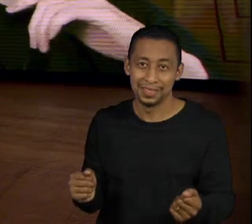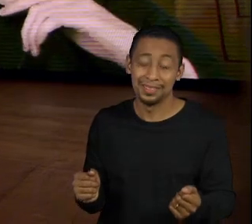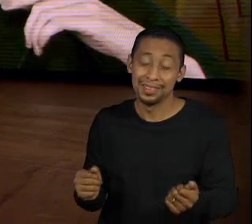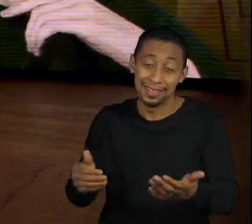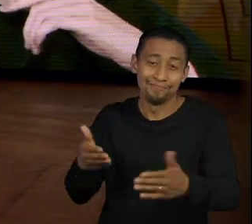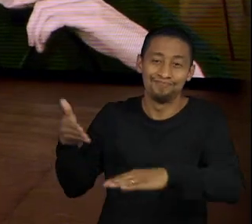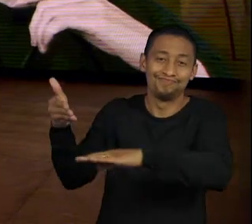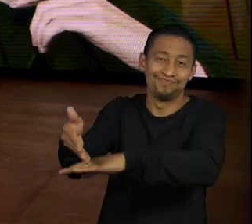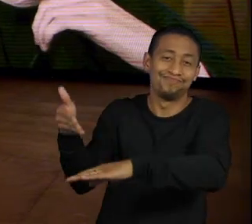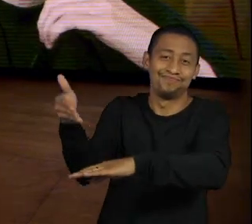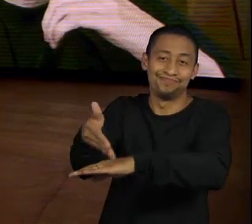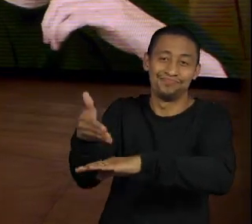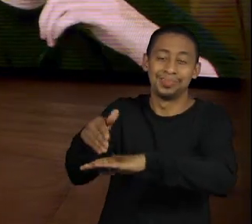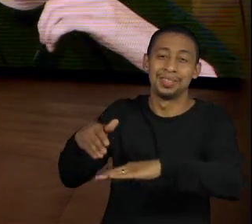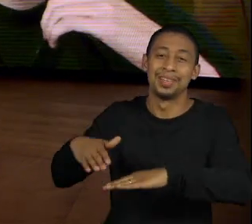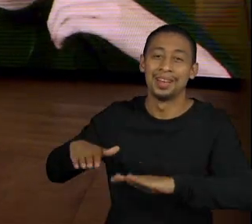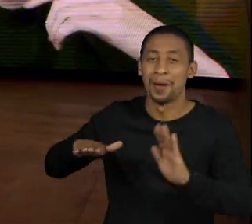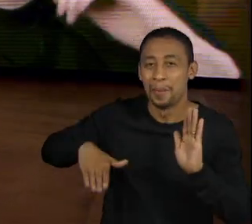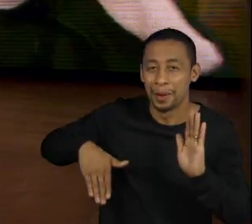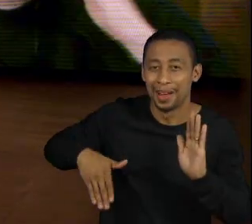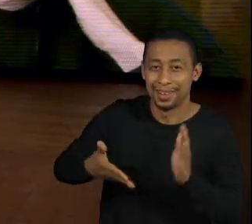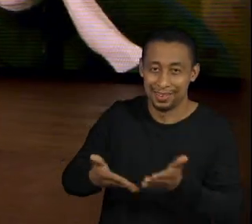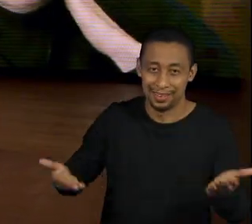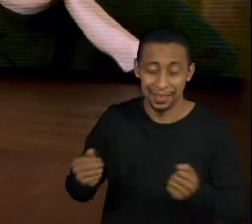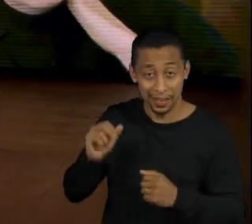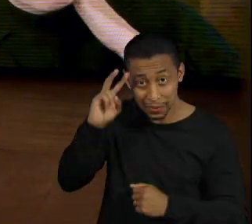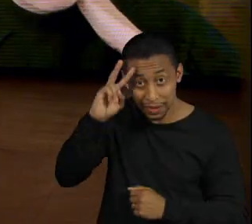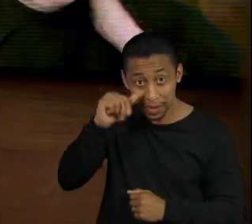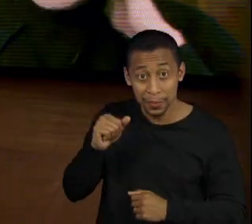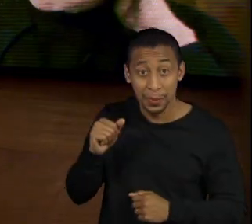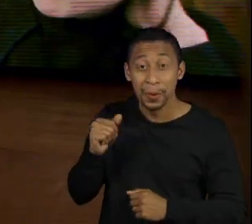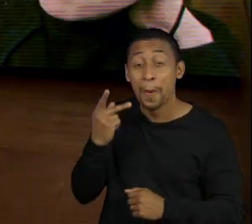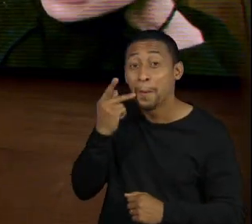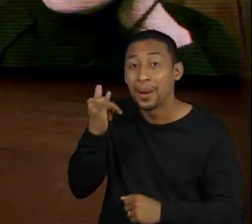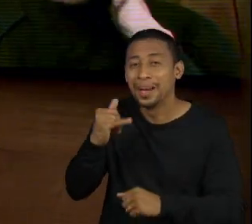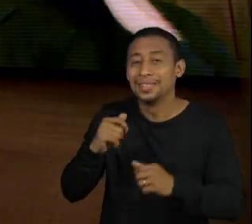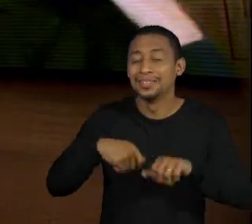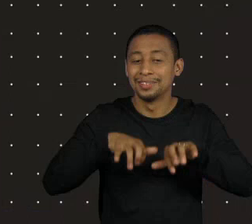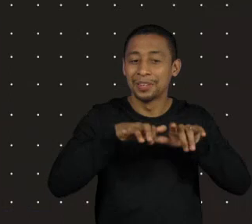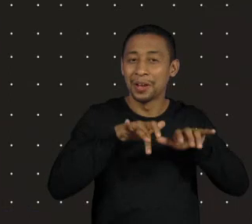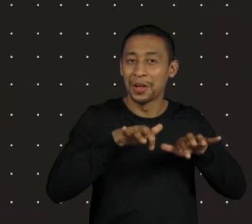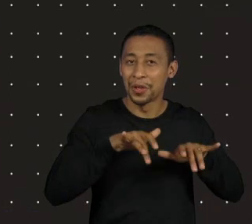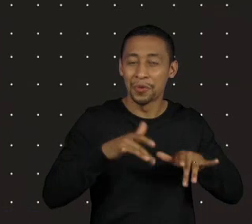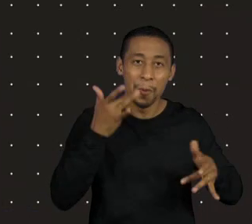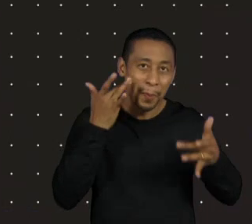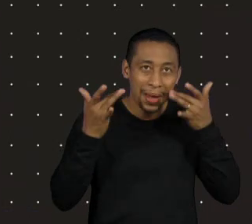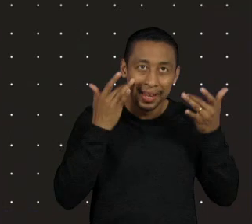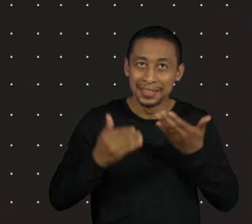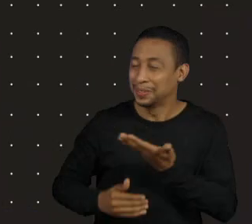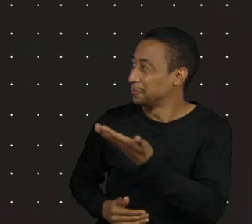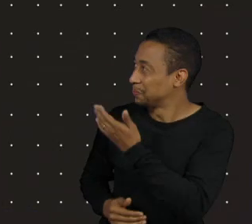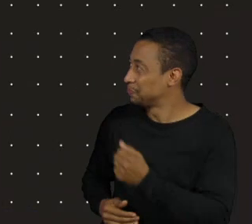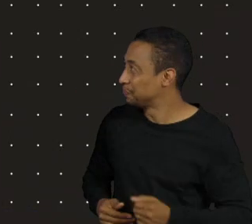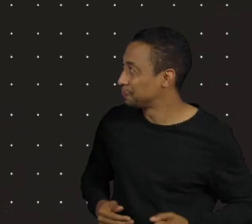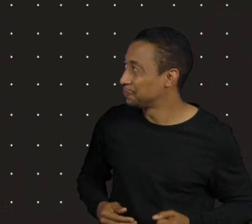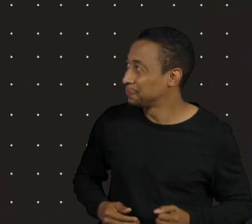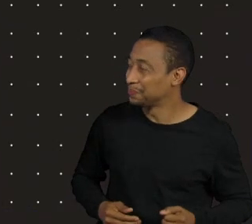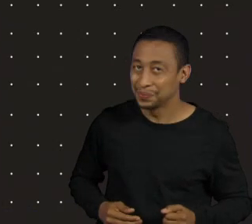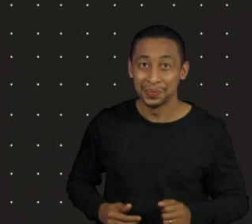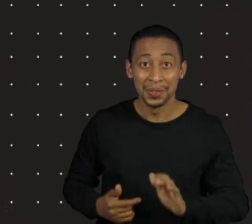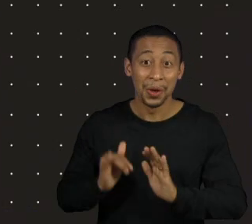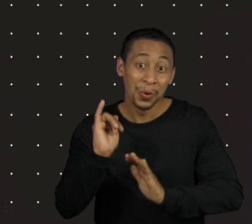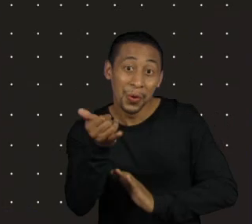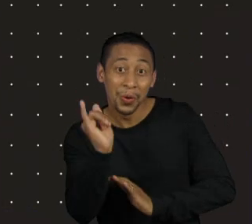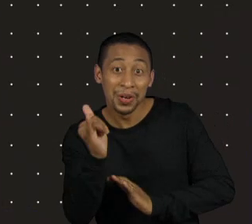ia muito para a praia, assim. Eu lembro que meu pai até escreveu uma peça sobre isso, uma época que chamava Perigo Mineiros em Férias, e contava a história